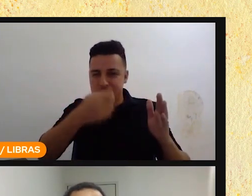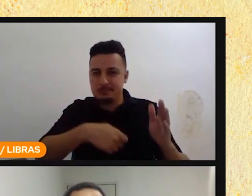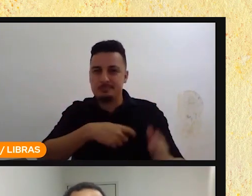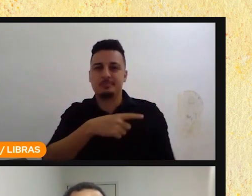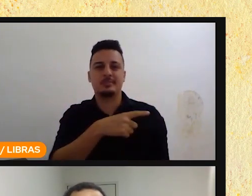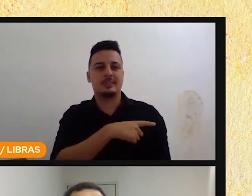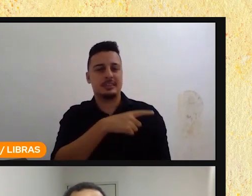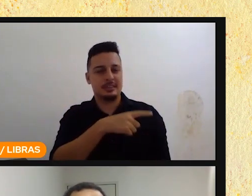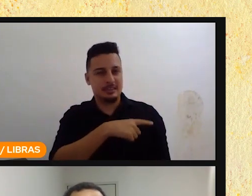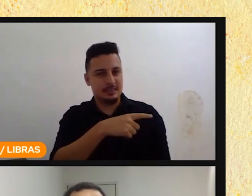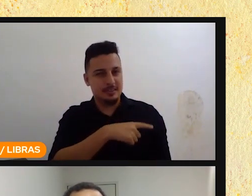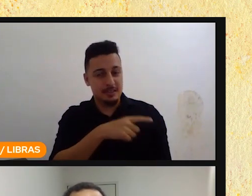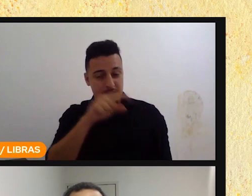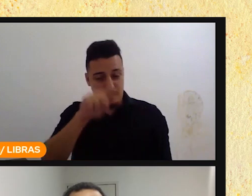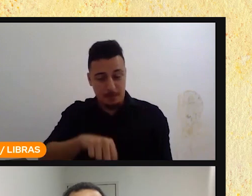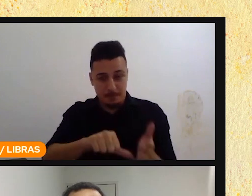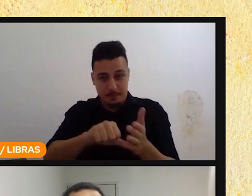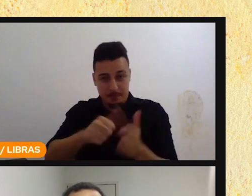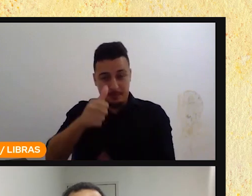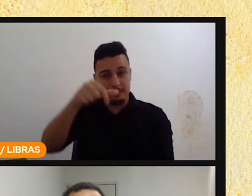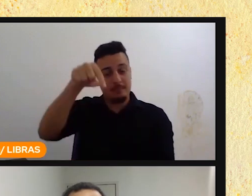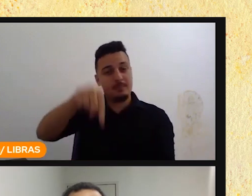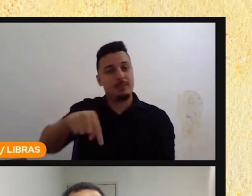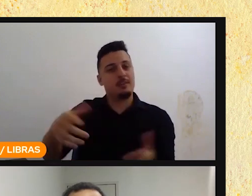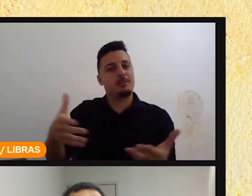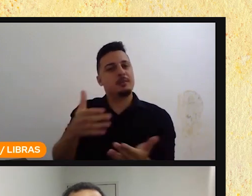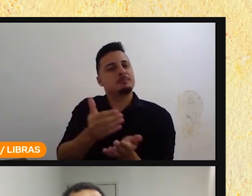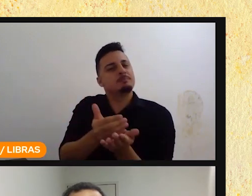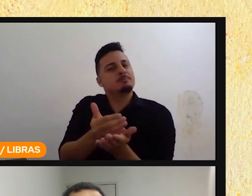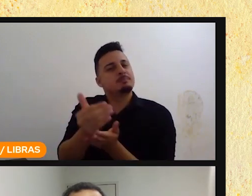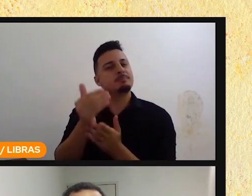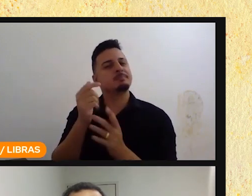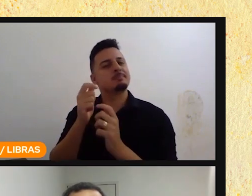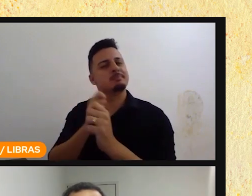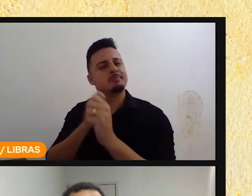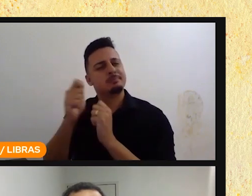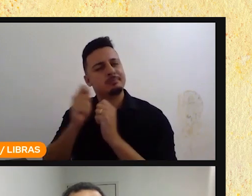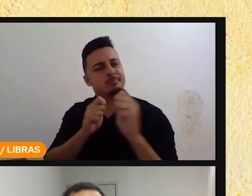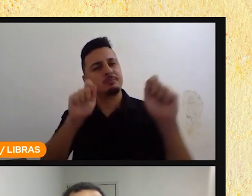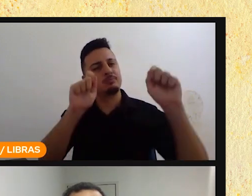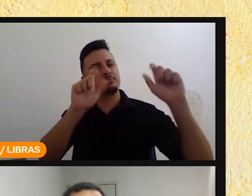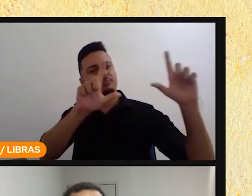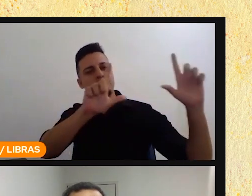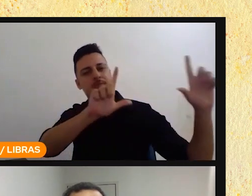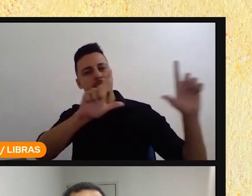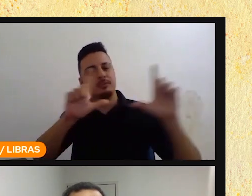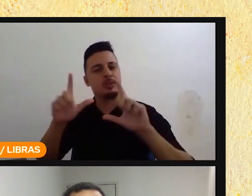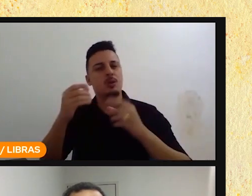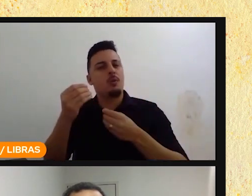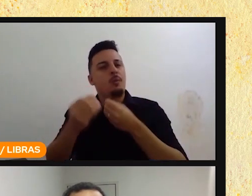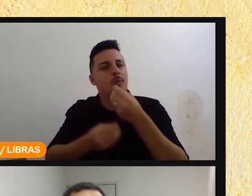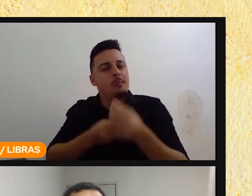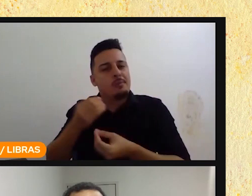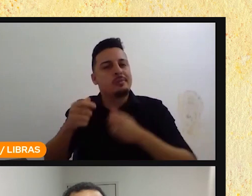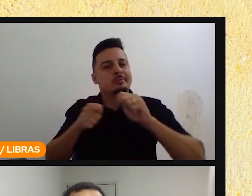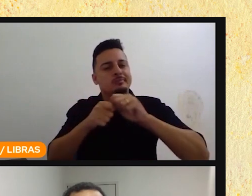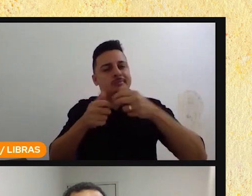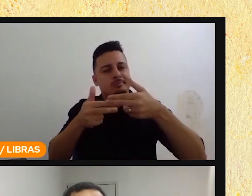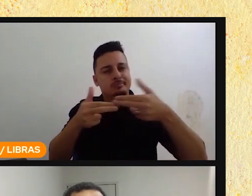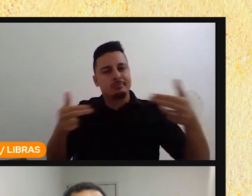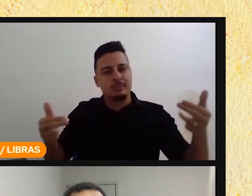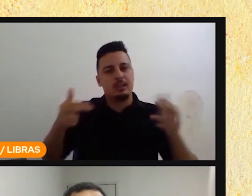do Animage. E nós vamos começar agora uma conversa, um painel sobre produção de longas de